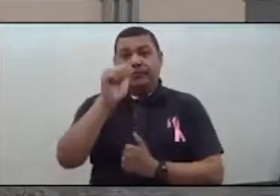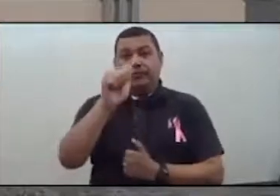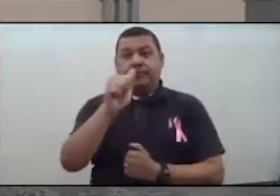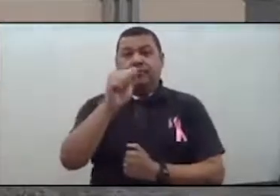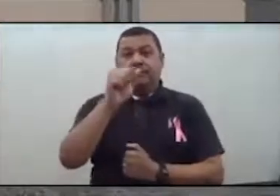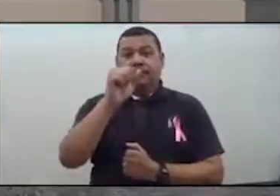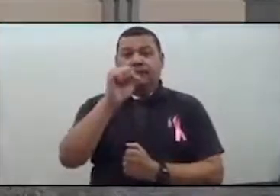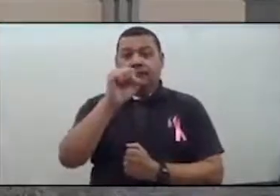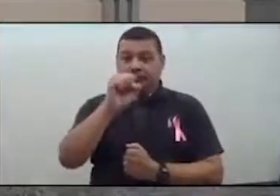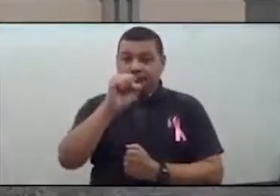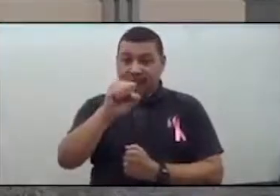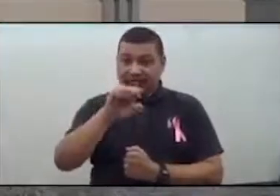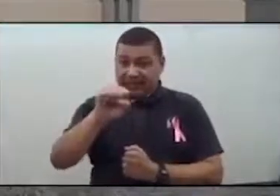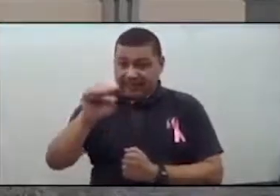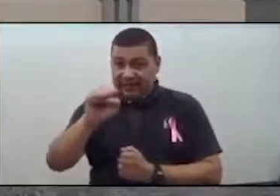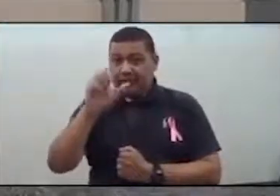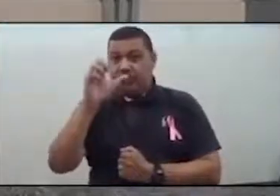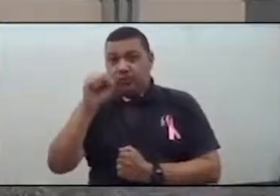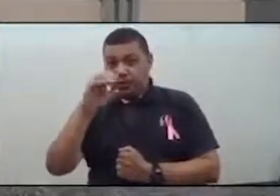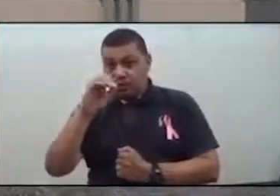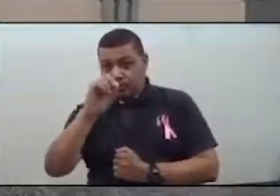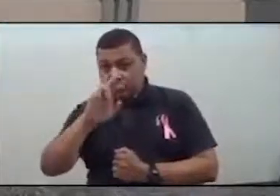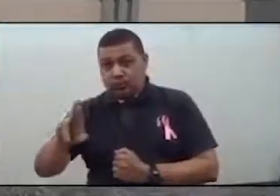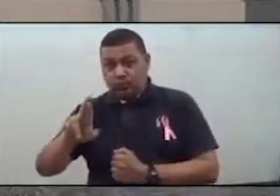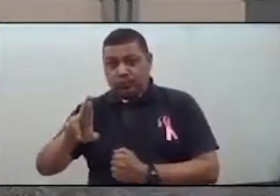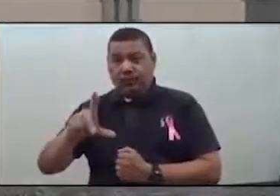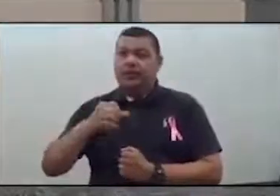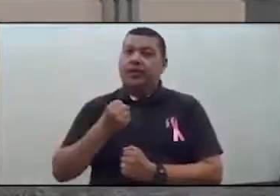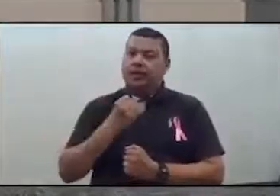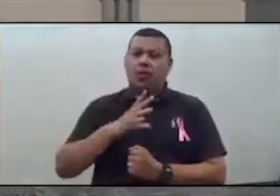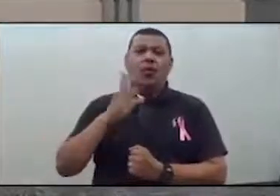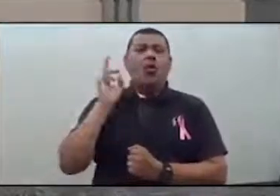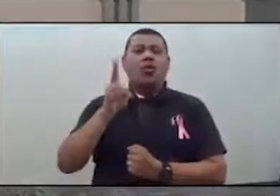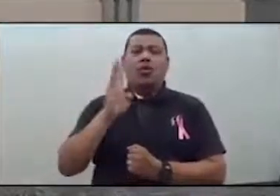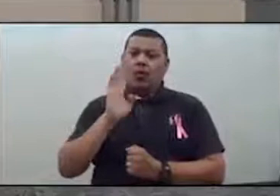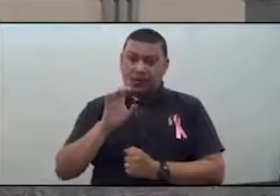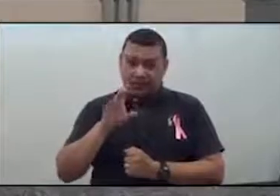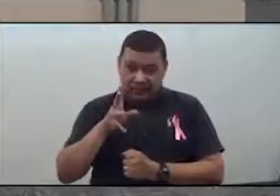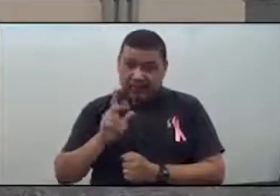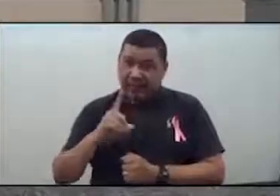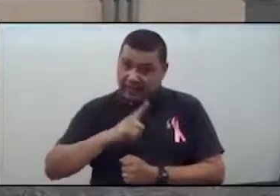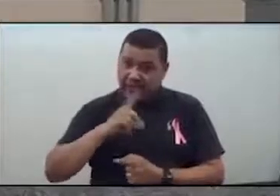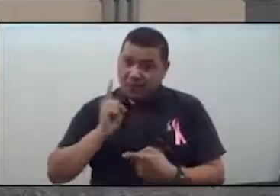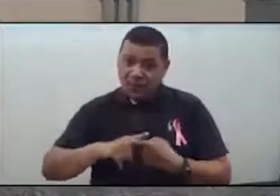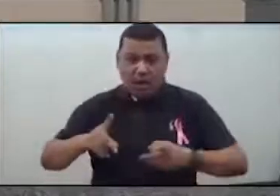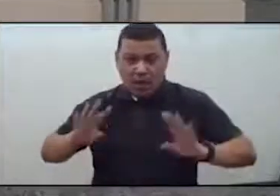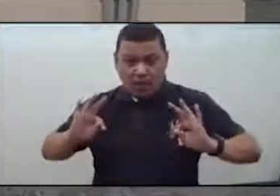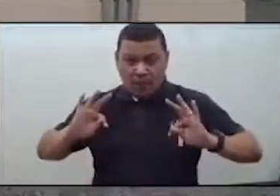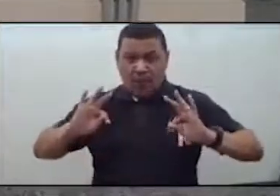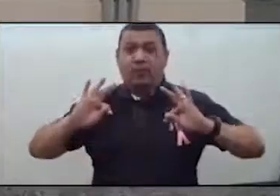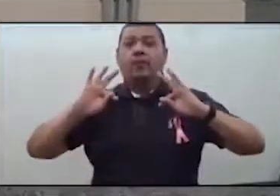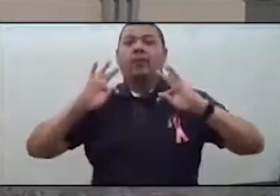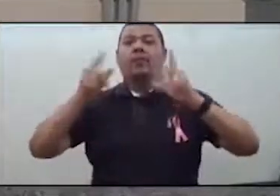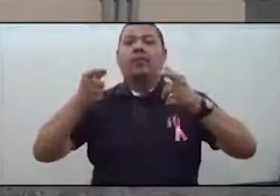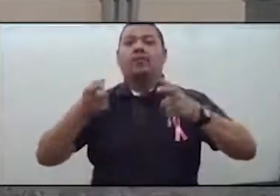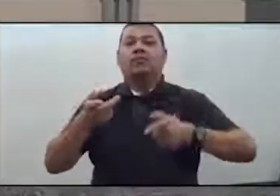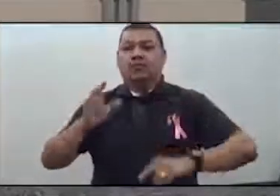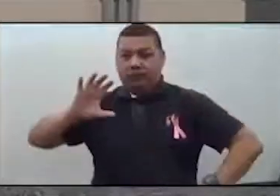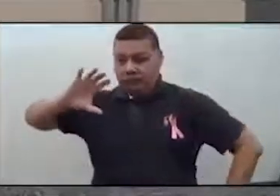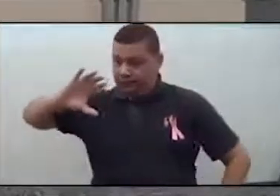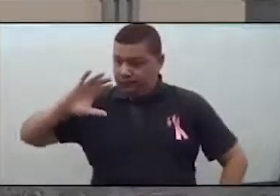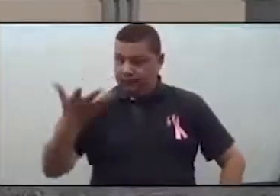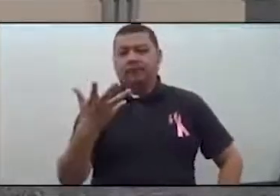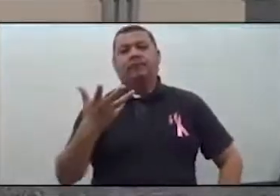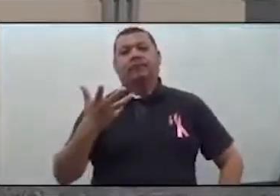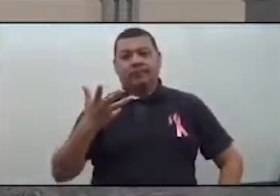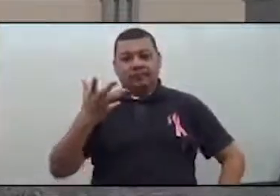lá envolvidos, e com certeza isso só aconteceu quando realmente todos resolveram realmente